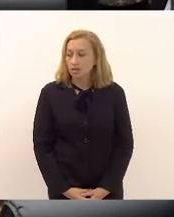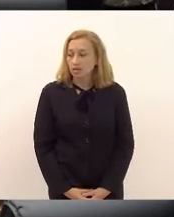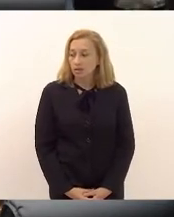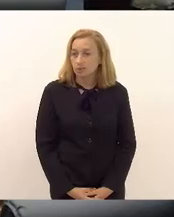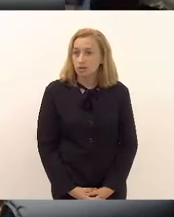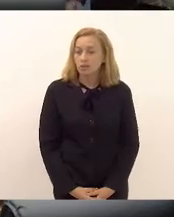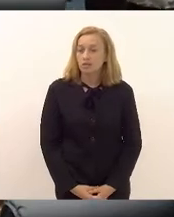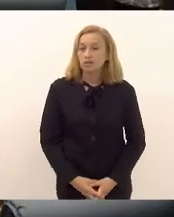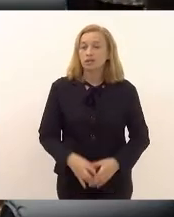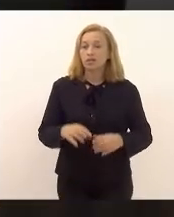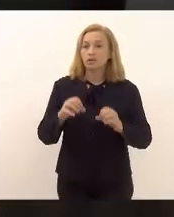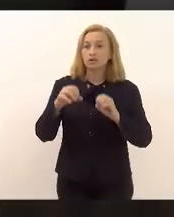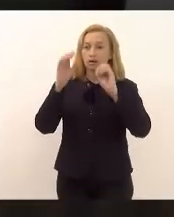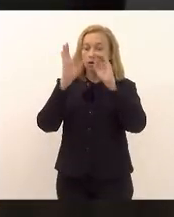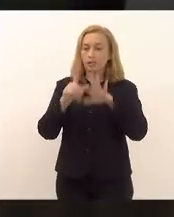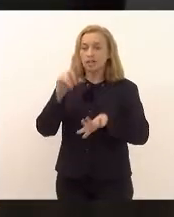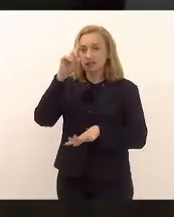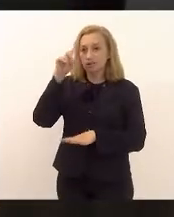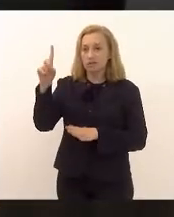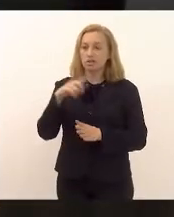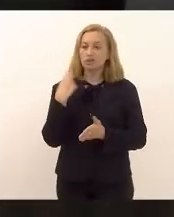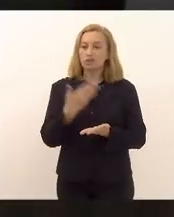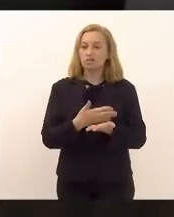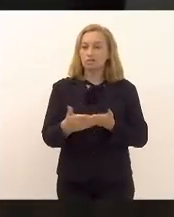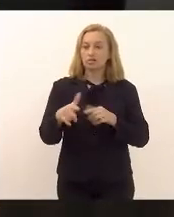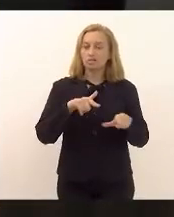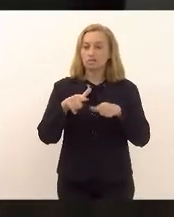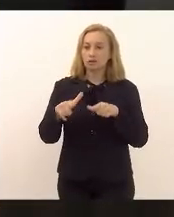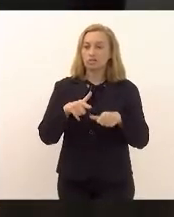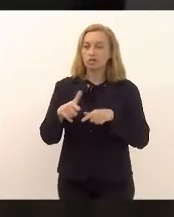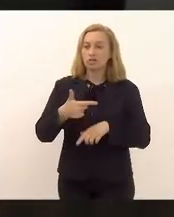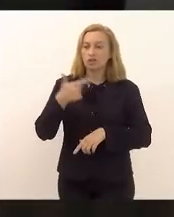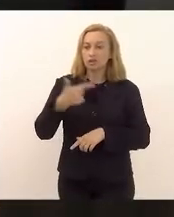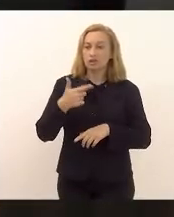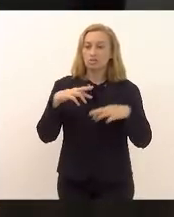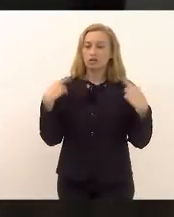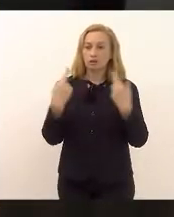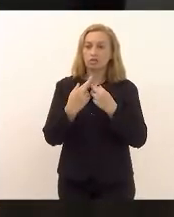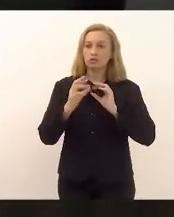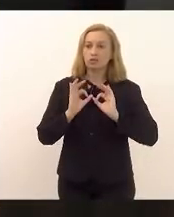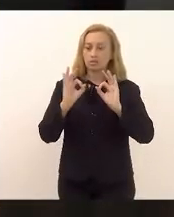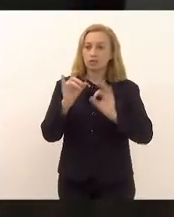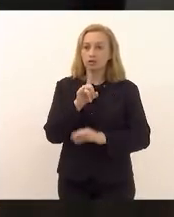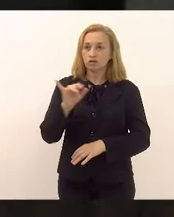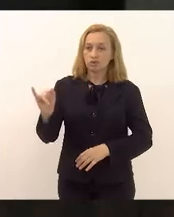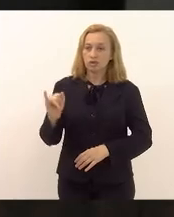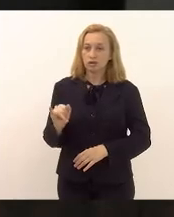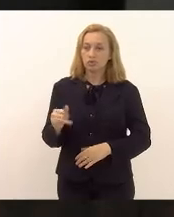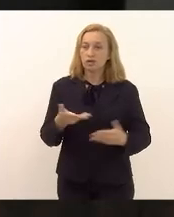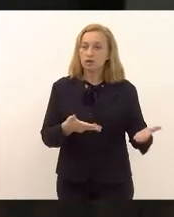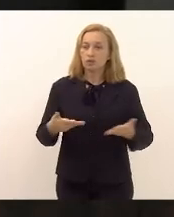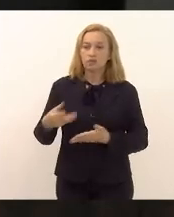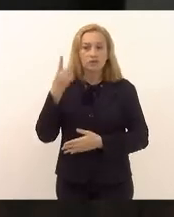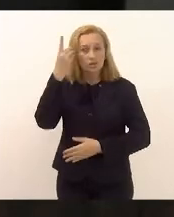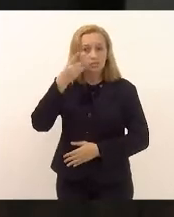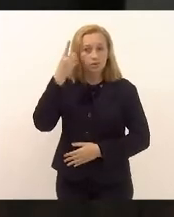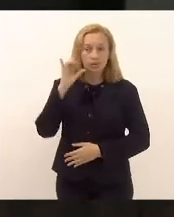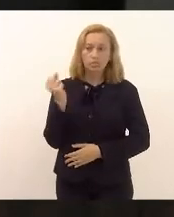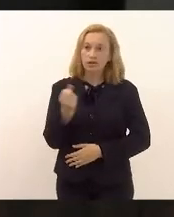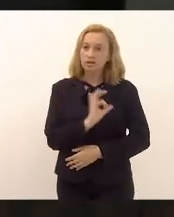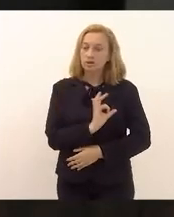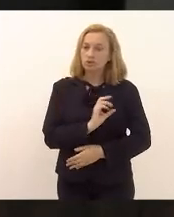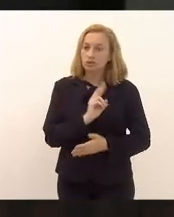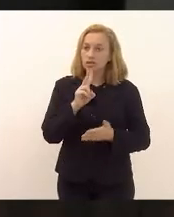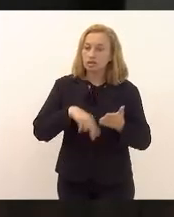Havendo número legal sobre a proteção de Deus, iniciamos os nossos trabalhos. Está aberta a segunda sessão extraordinária do dia. A presidência convida a deputada Marta Rocha a